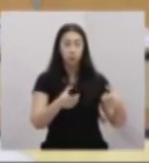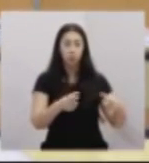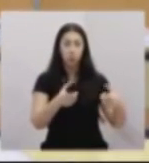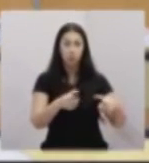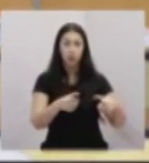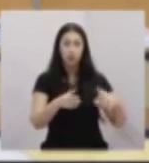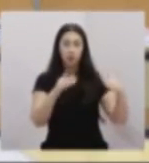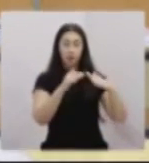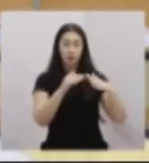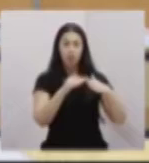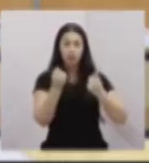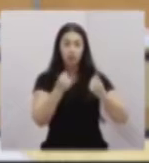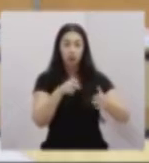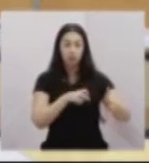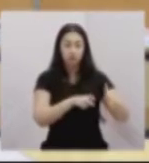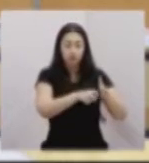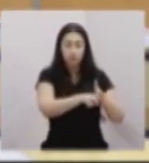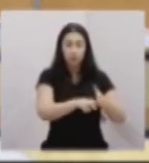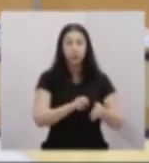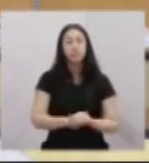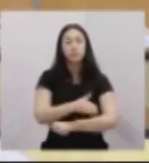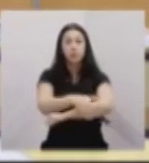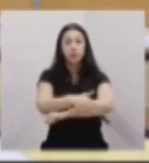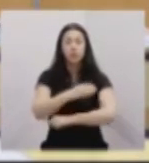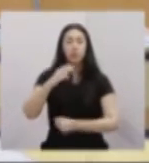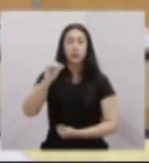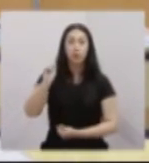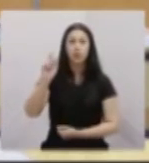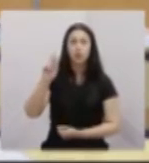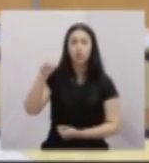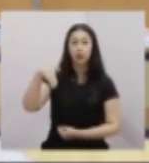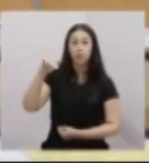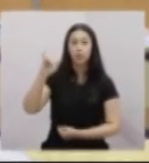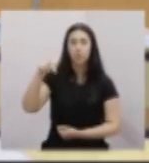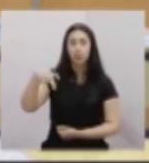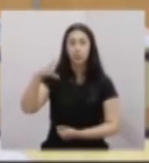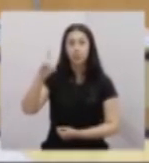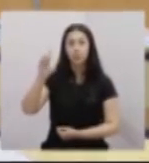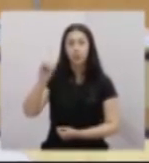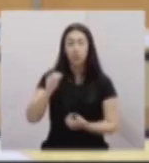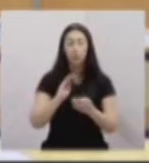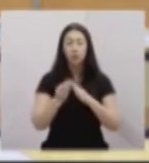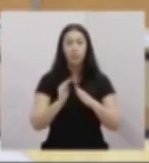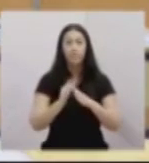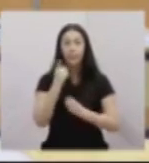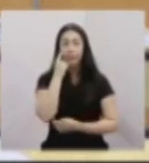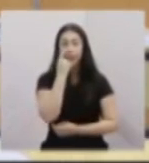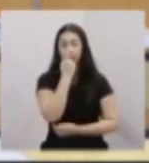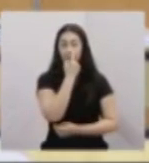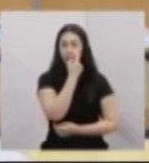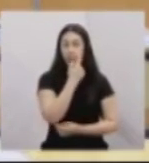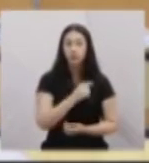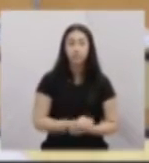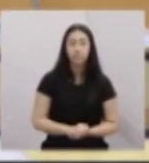número 140 da rua Carmino Soléu, no Parque Meia Lua.